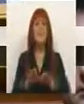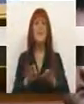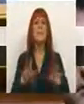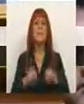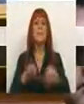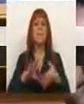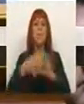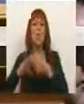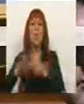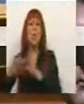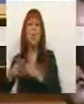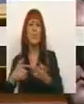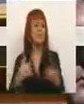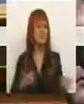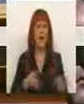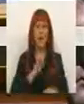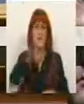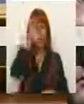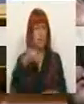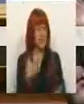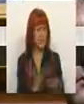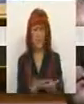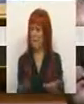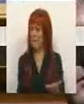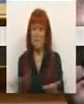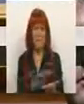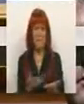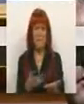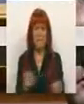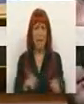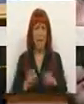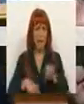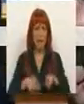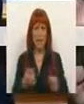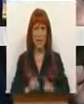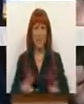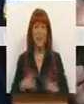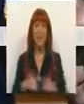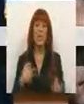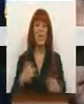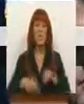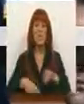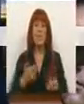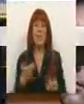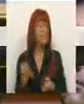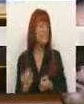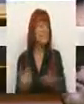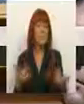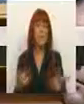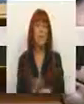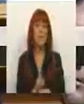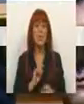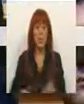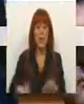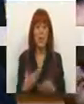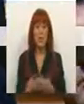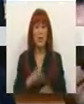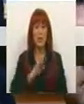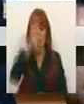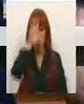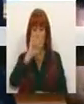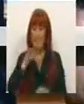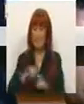forma articulada. E nada disso, Sr. Ministro, está a acontecer. Nada disso está a acontecer. Não está a acontecer em concreto, desde logo com a proposta que o